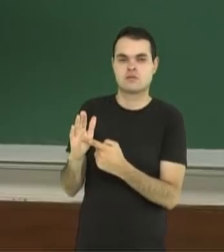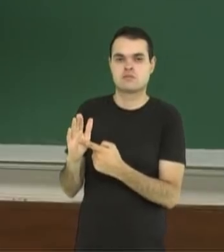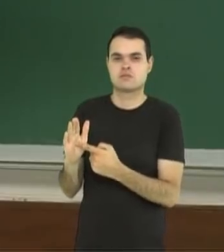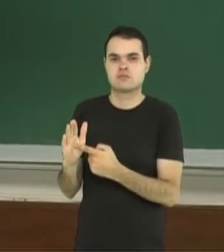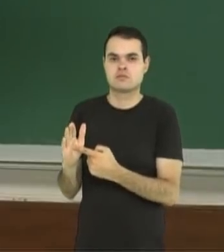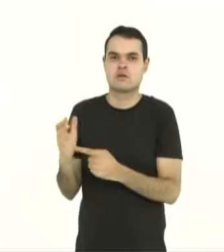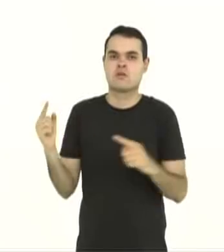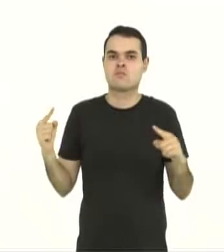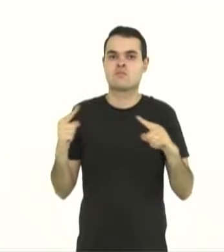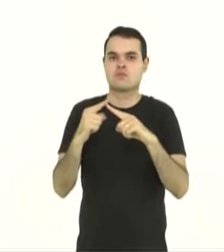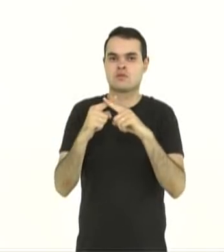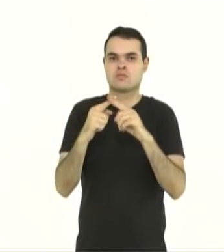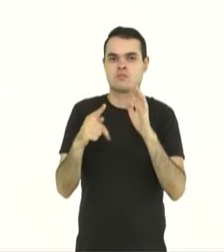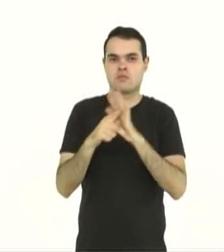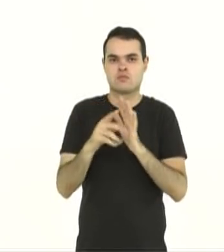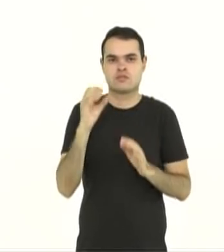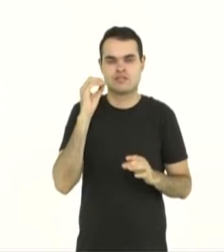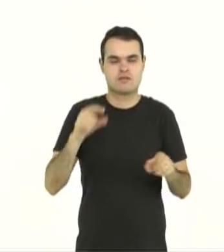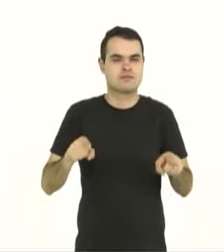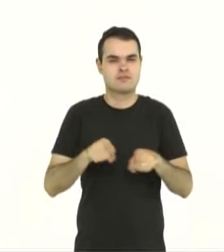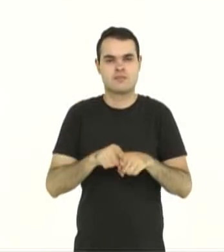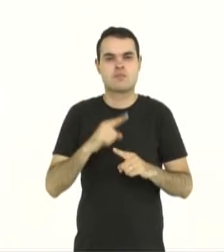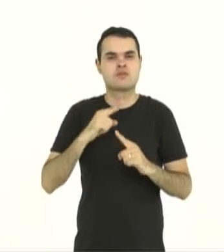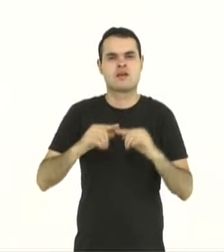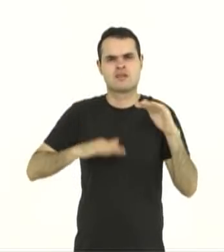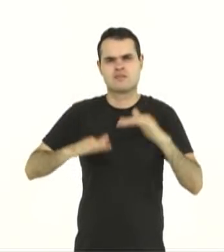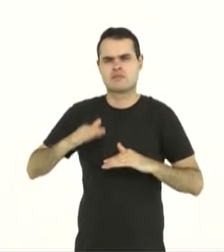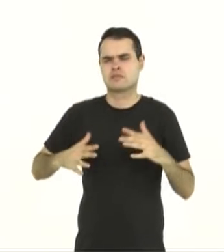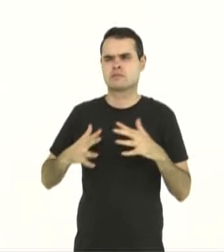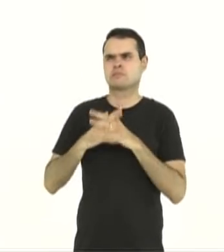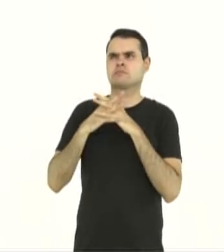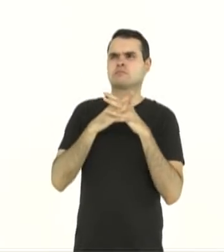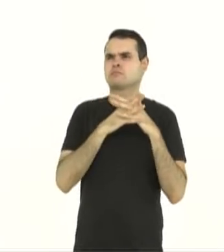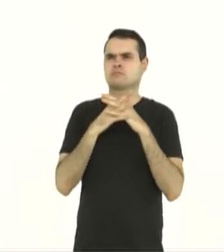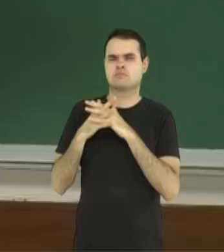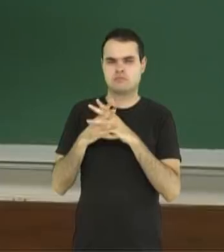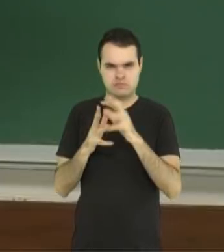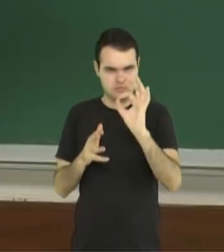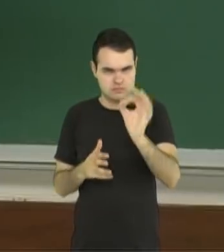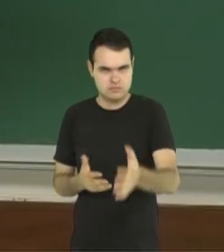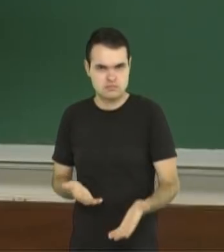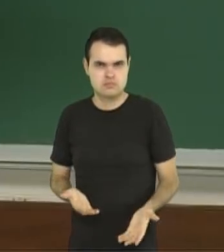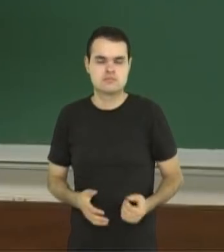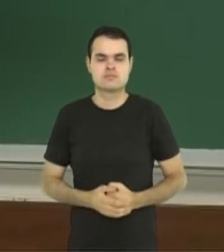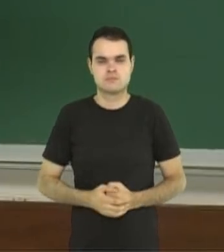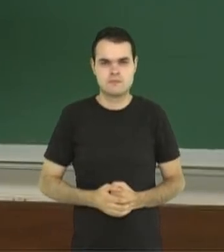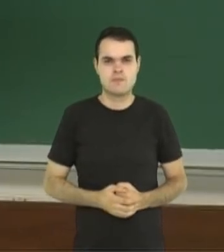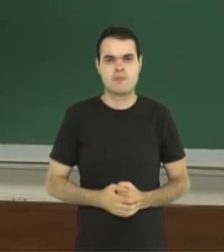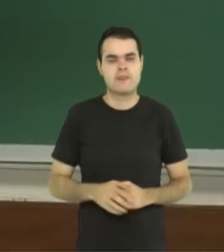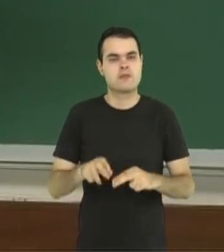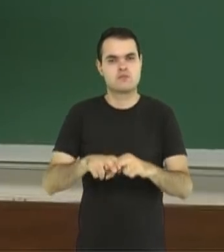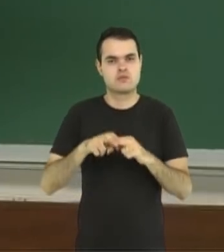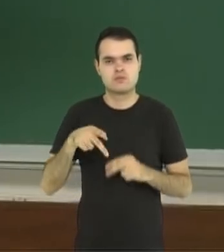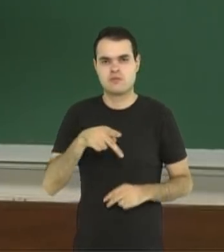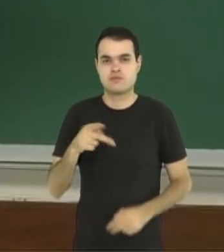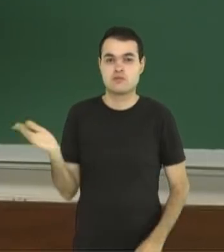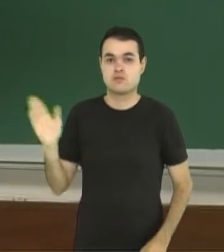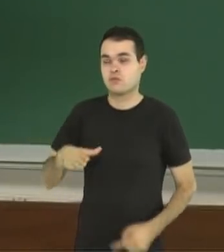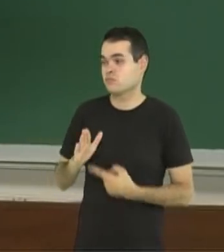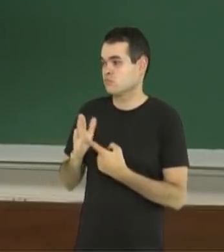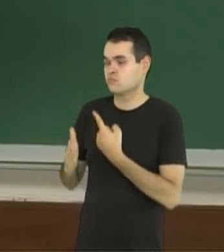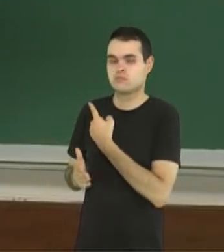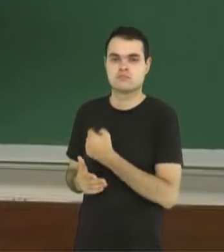né, a multiplicação por zero também, porque às vezes isso acaba confundindo, não confunde? Né? Então, por isso que a professora trouxe